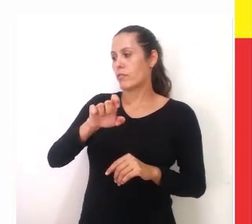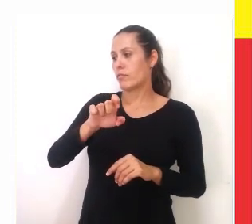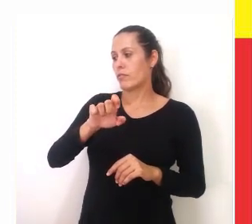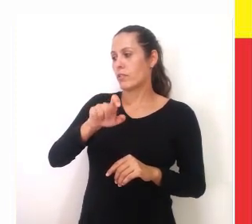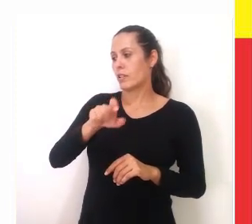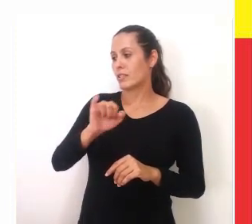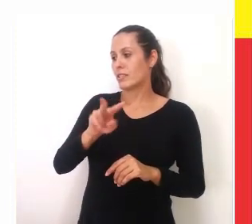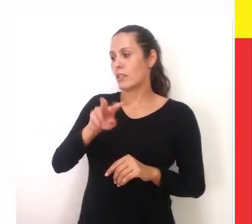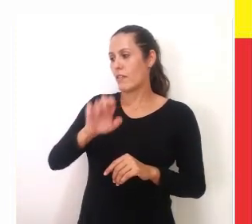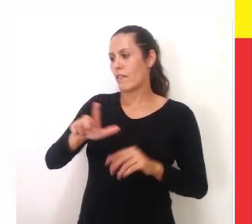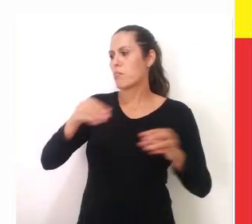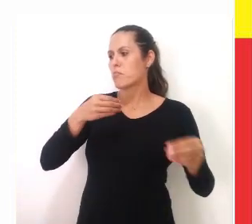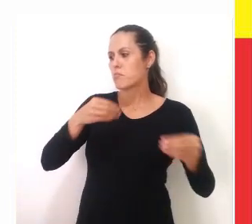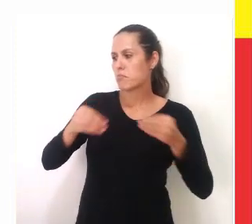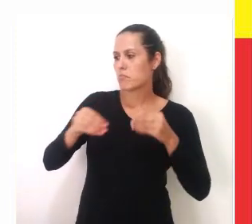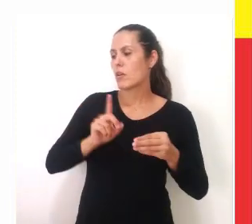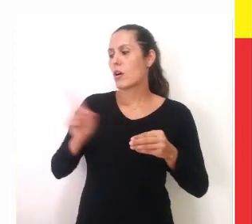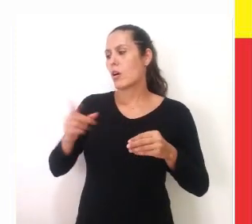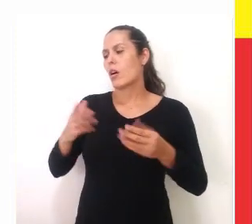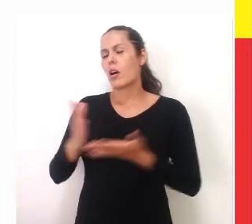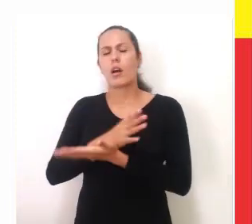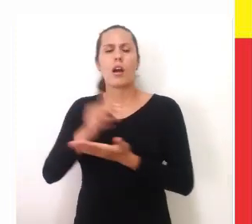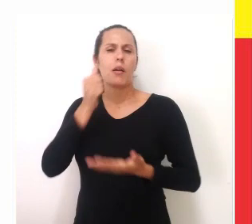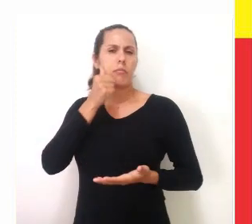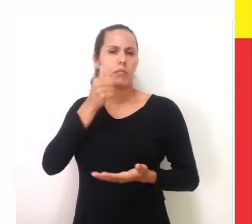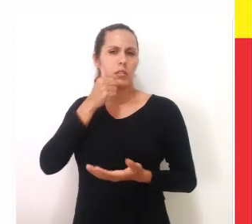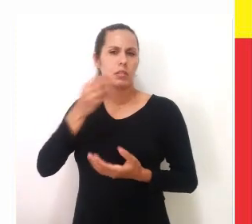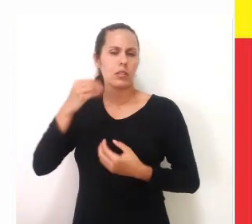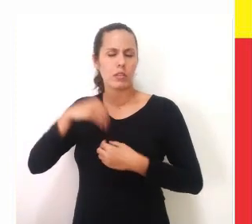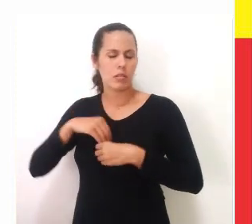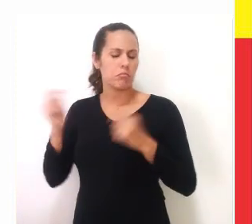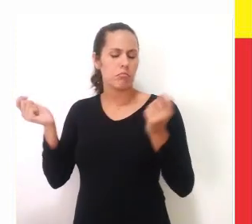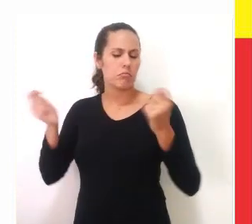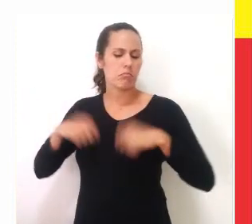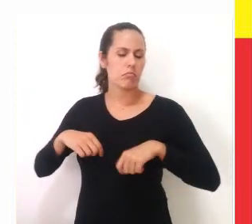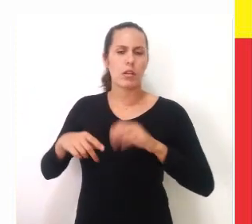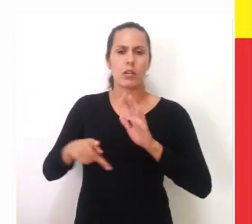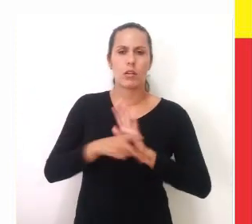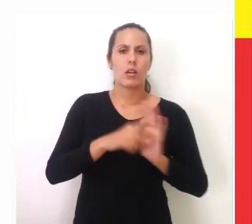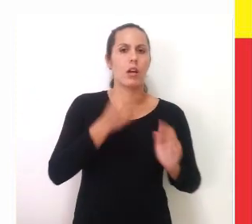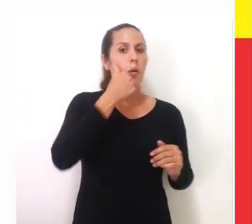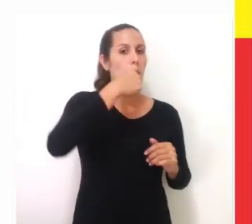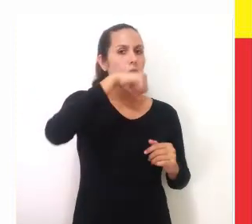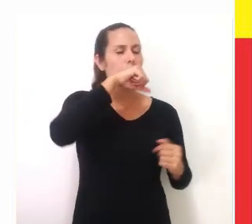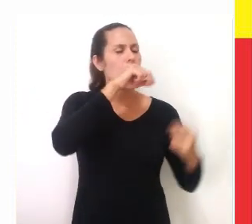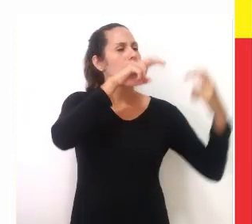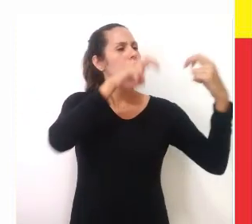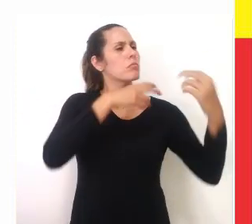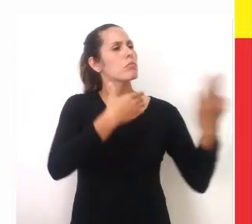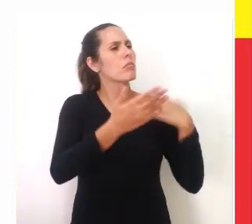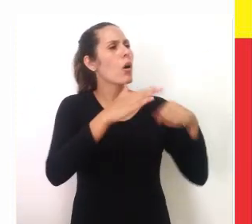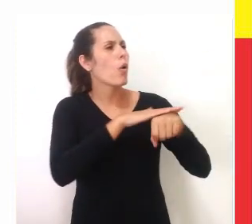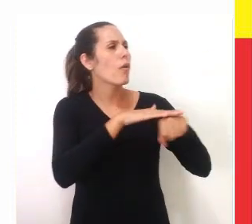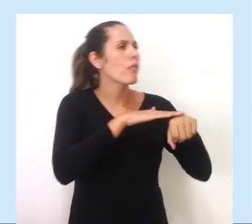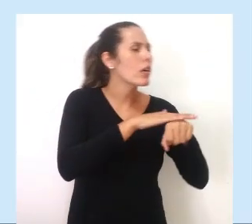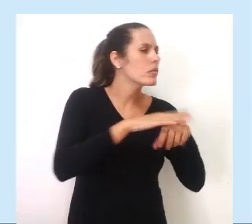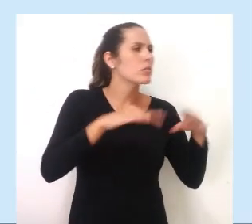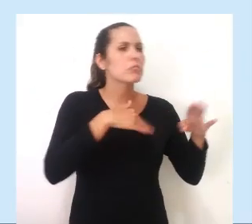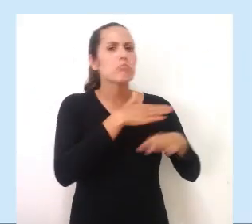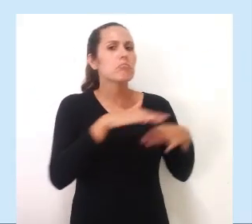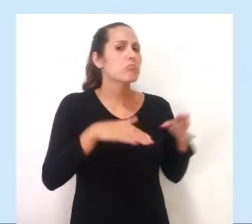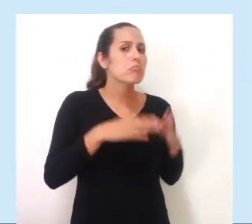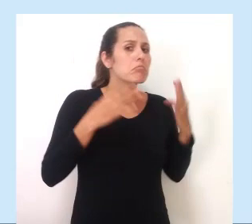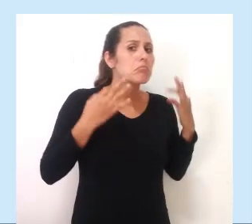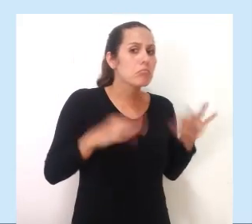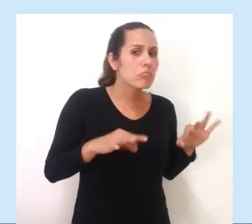dosagem hormonal. A própria menina, a própria adolescente, a própria mulher, conversando com a